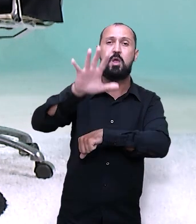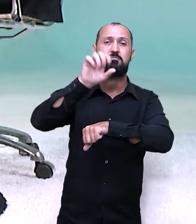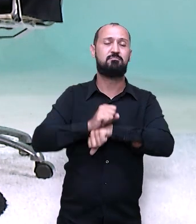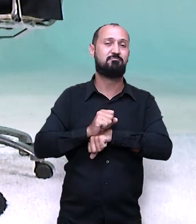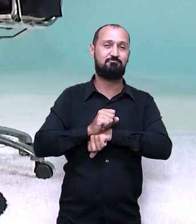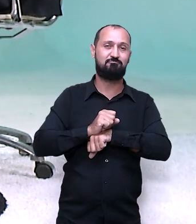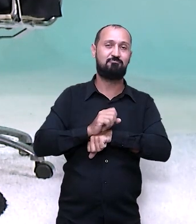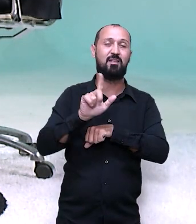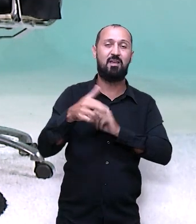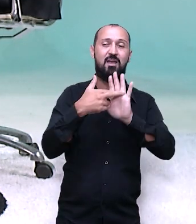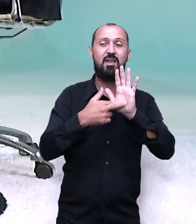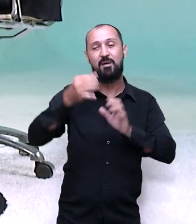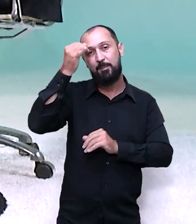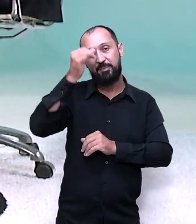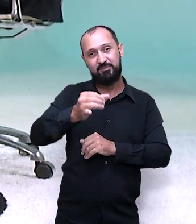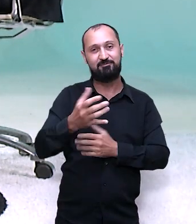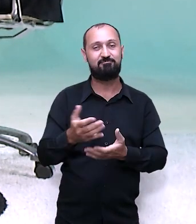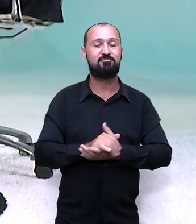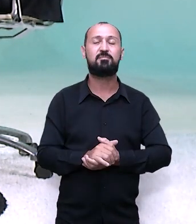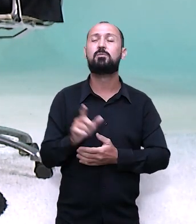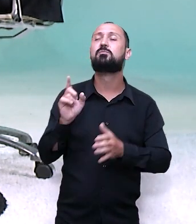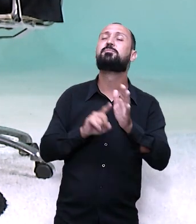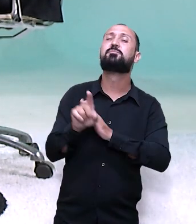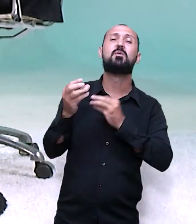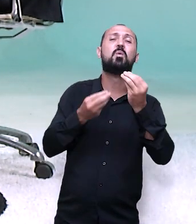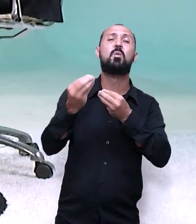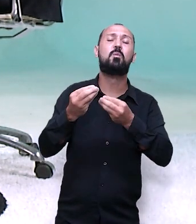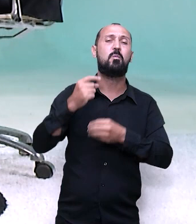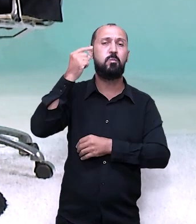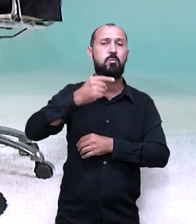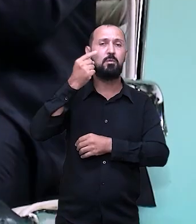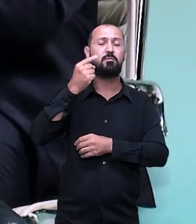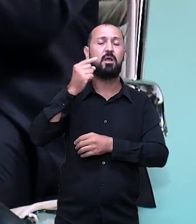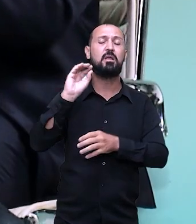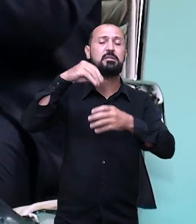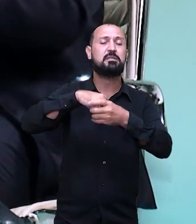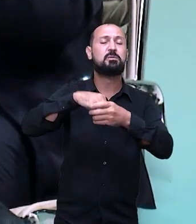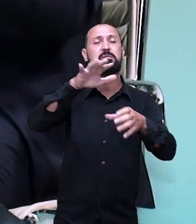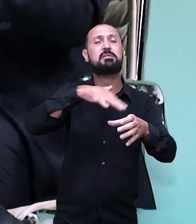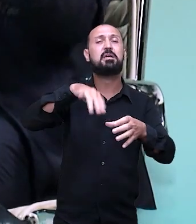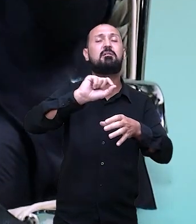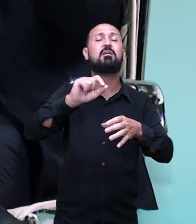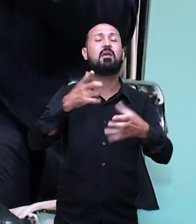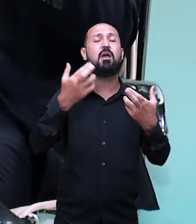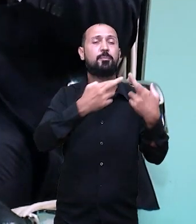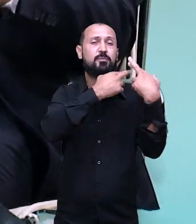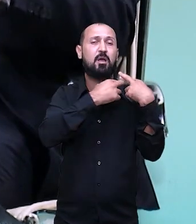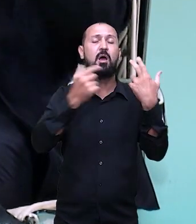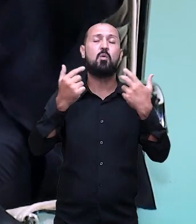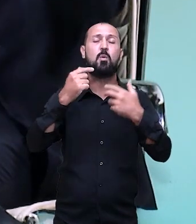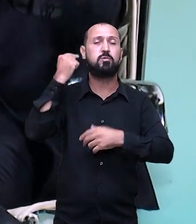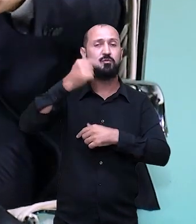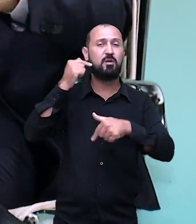empresa contrata uma empresa especialista, né, um técnico em segurança e saúde do trabalho, e ele vai ter os